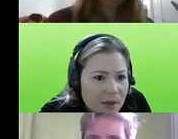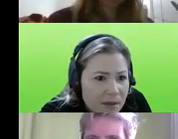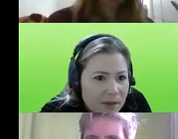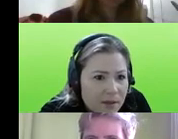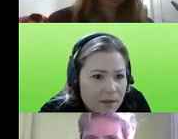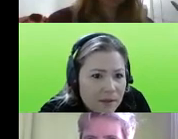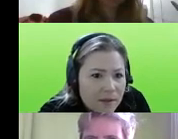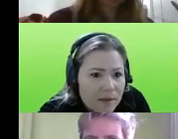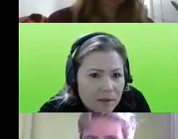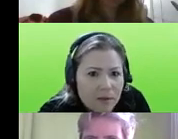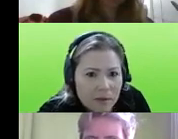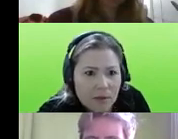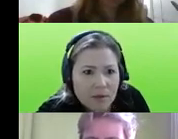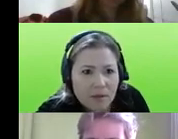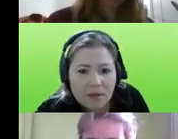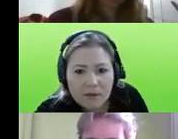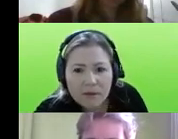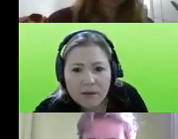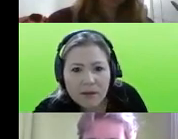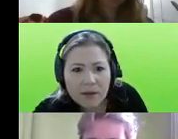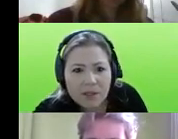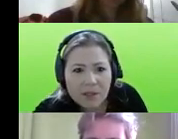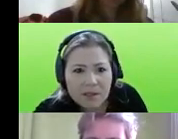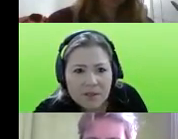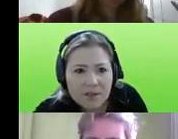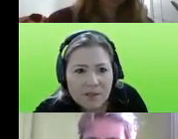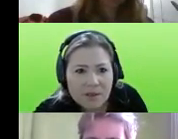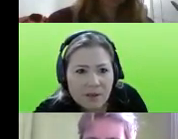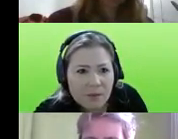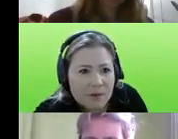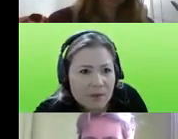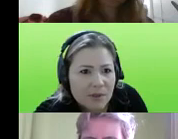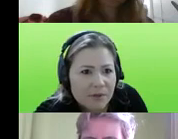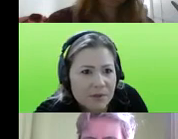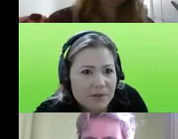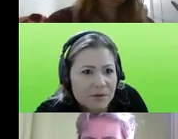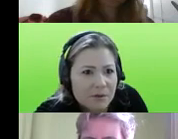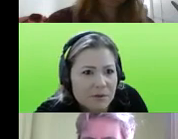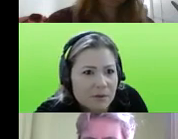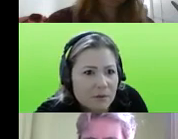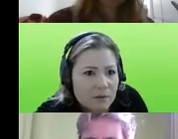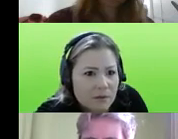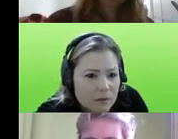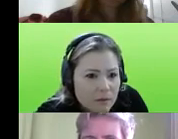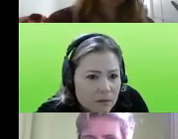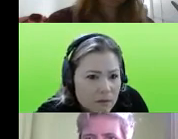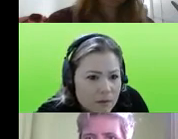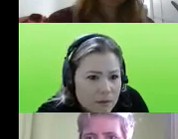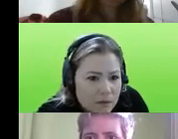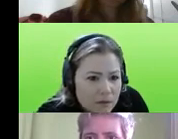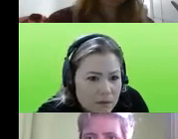tiver ok, tu dá um toque? Sim, sim. Acho que ela está ajustando, daqui a pouco eu já fiz.